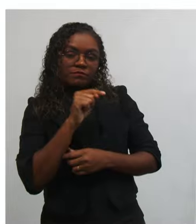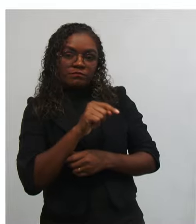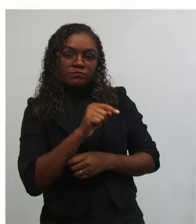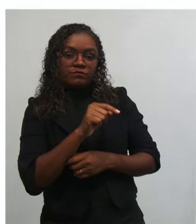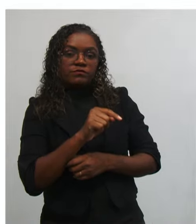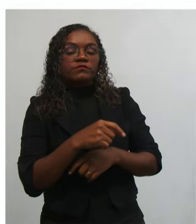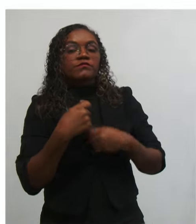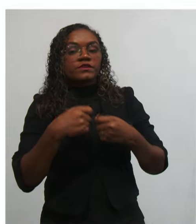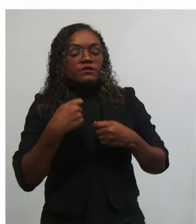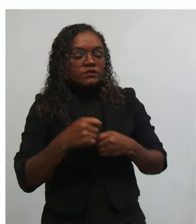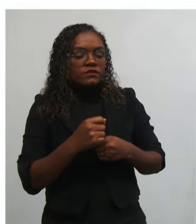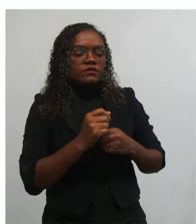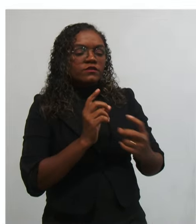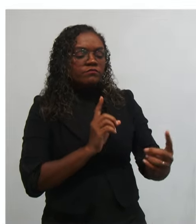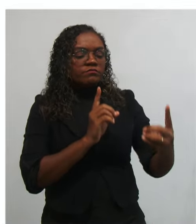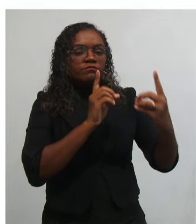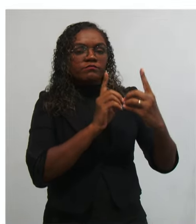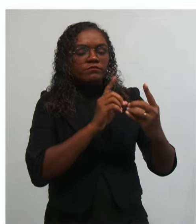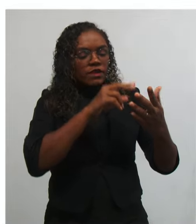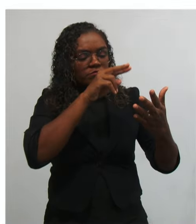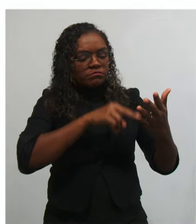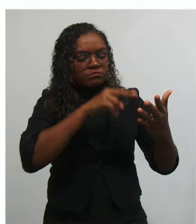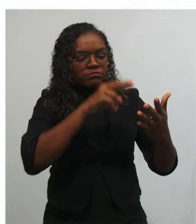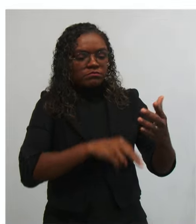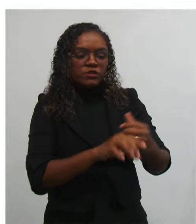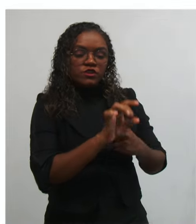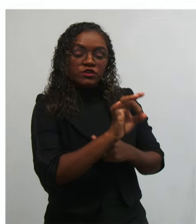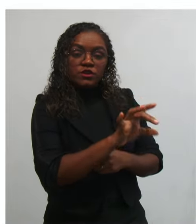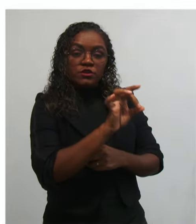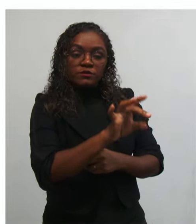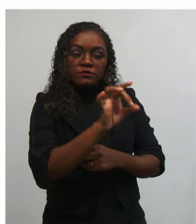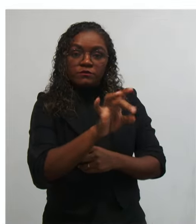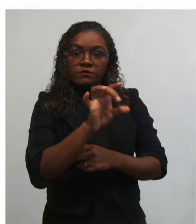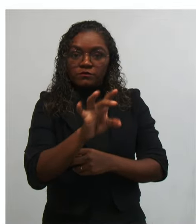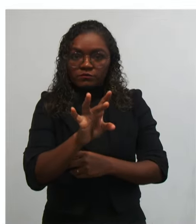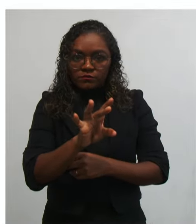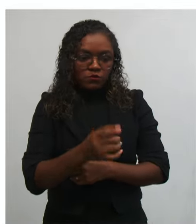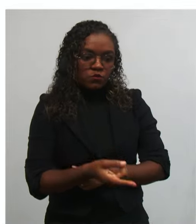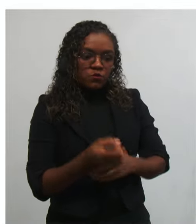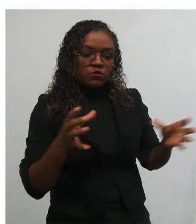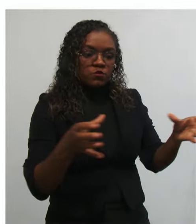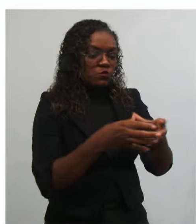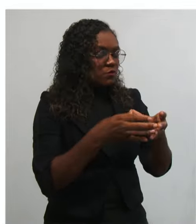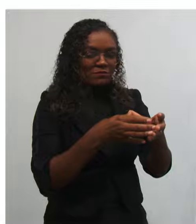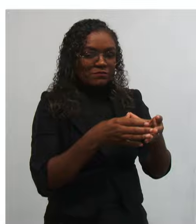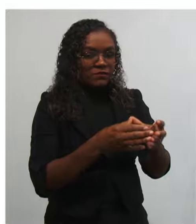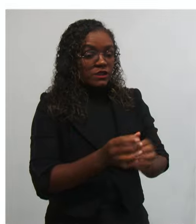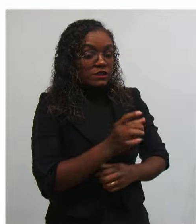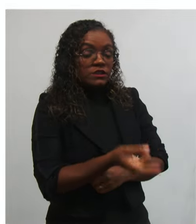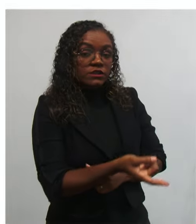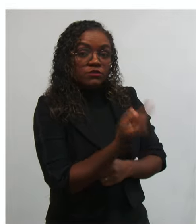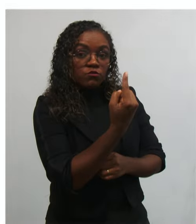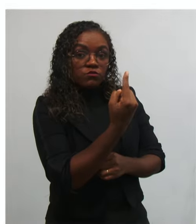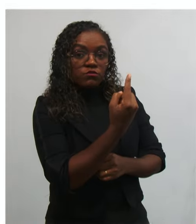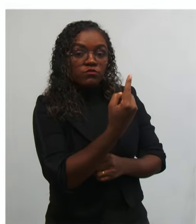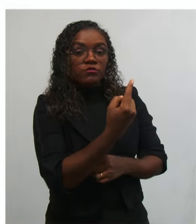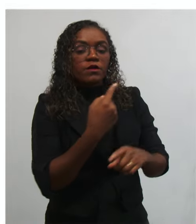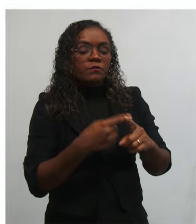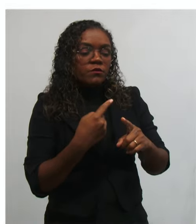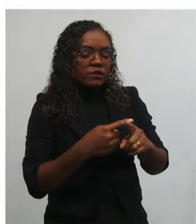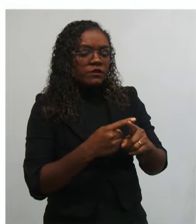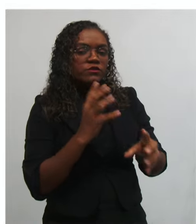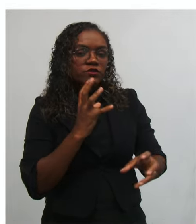uma leitura individual das aprendizagens de cada estudante contagem de pontos positivos e negativos